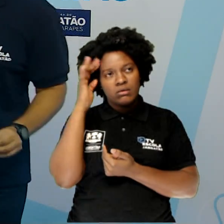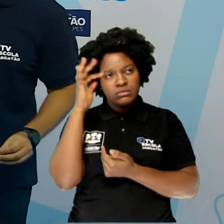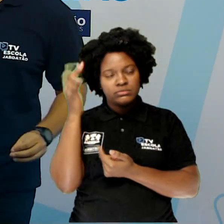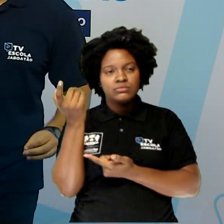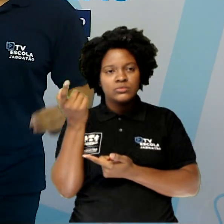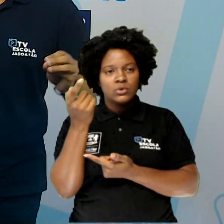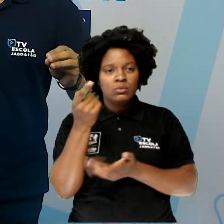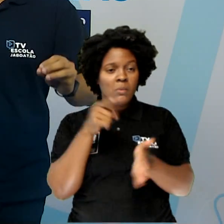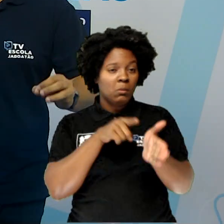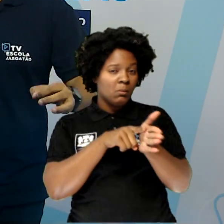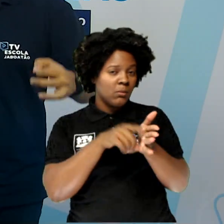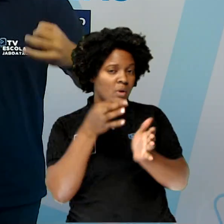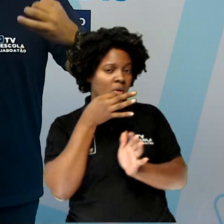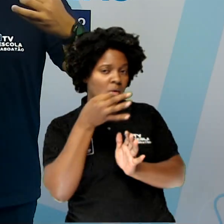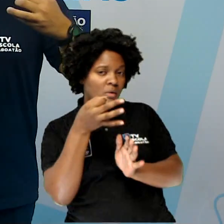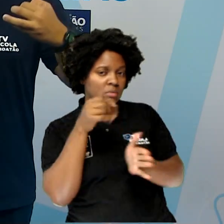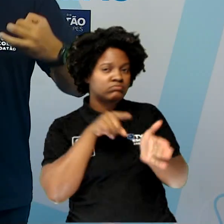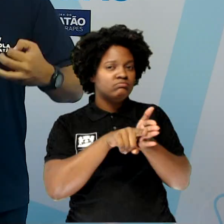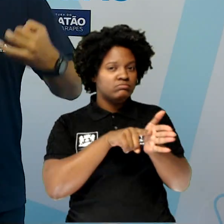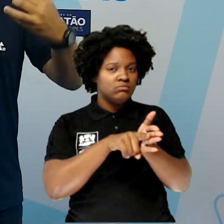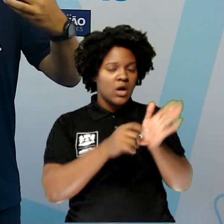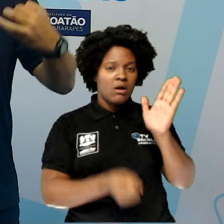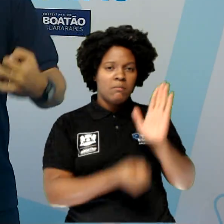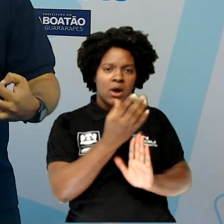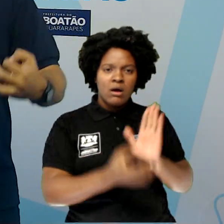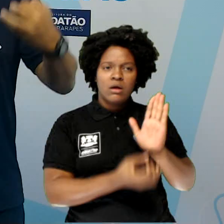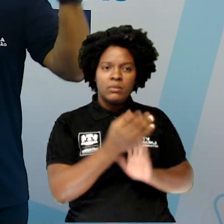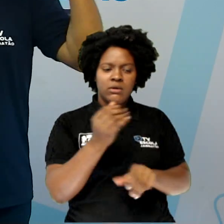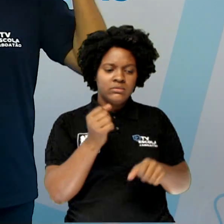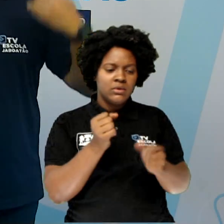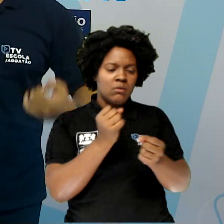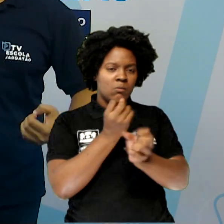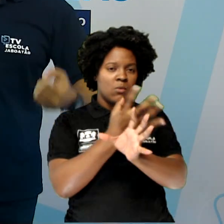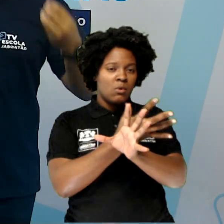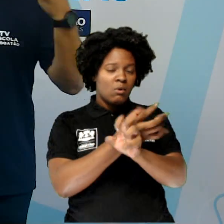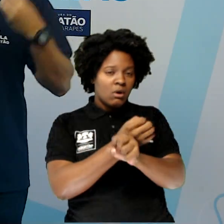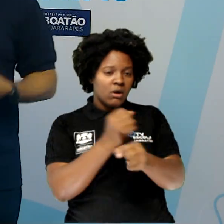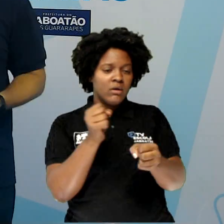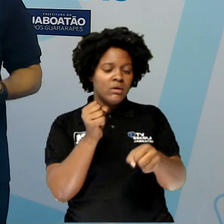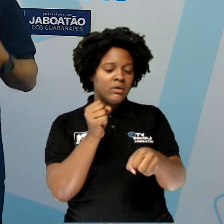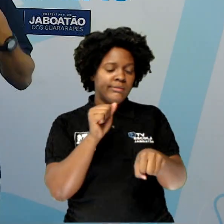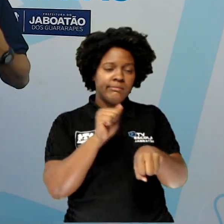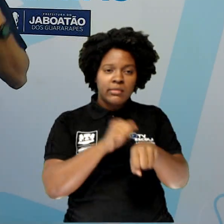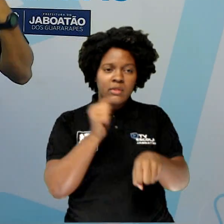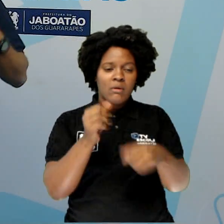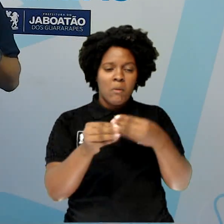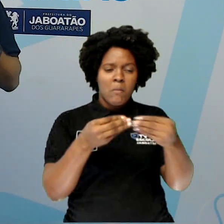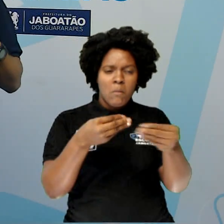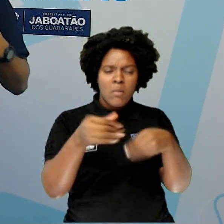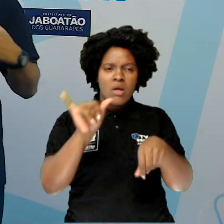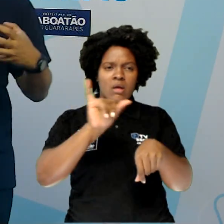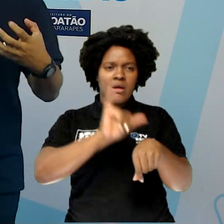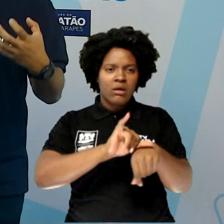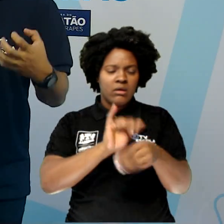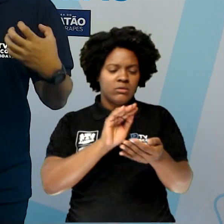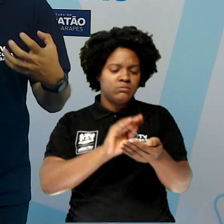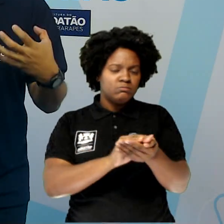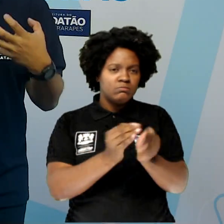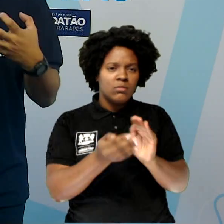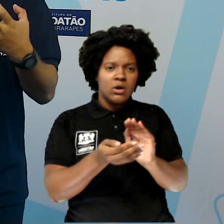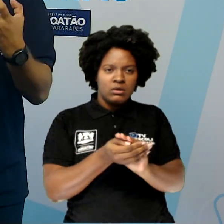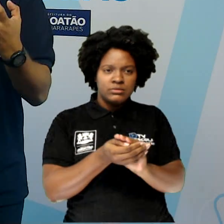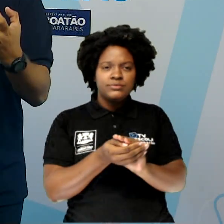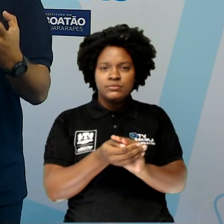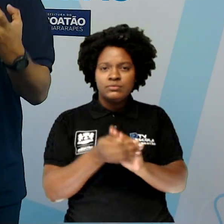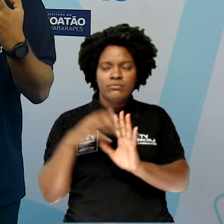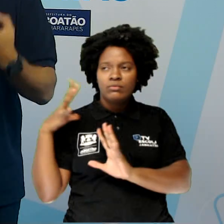Segundo pesquisadores, a produção de concreto, metal, plástico, tijolo, que é a massa antropogênica, então,